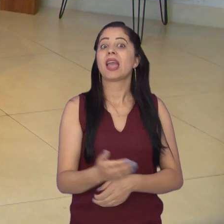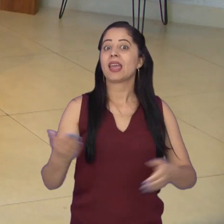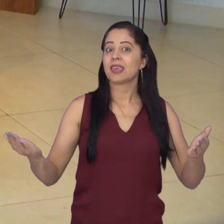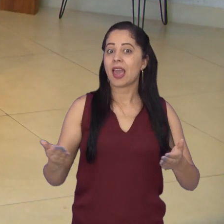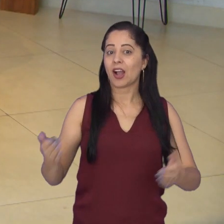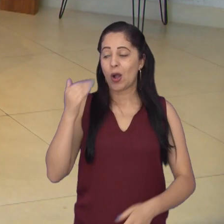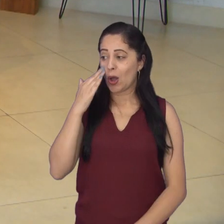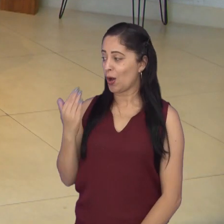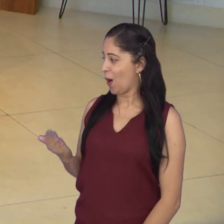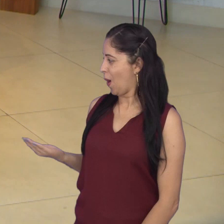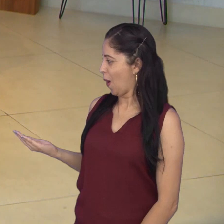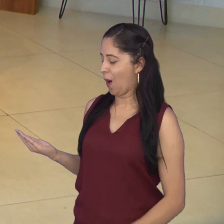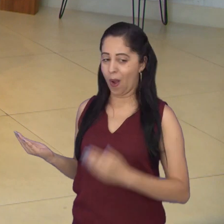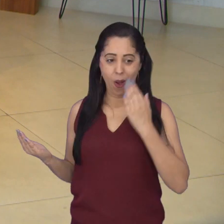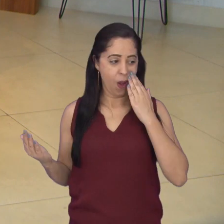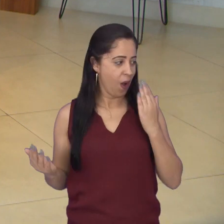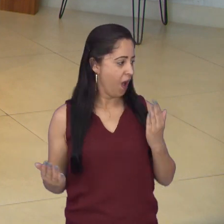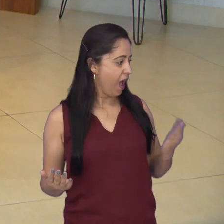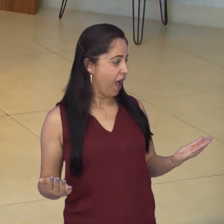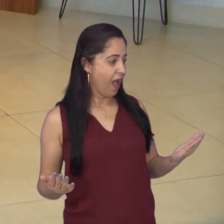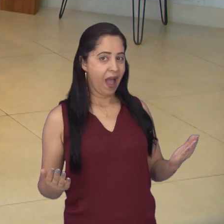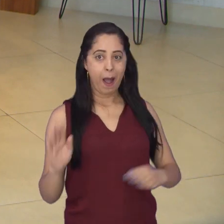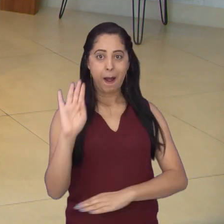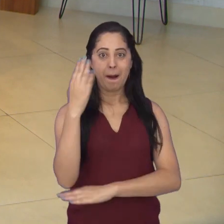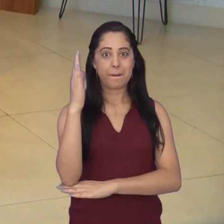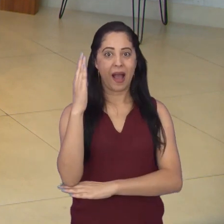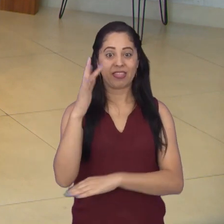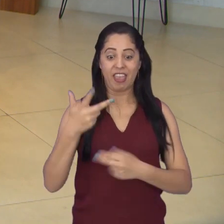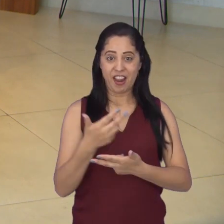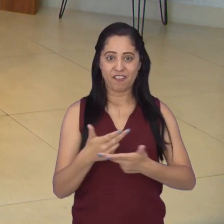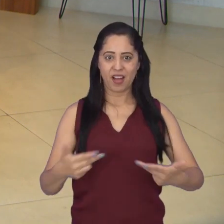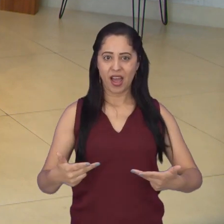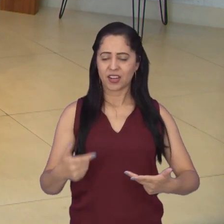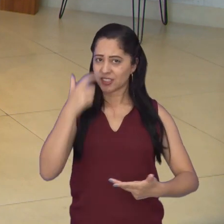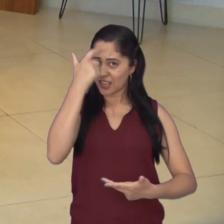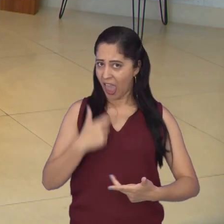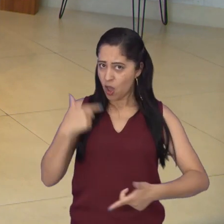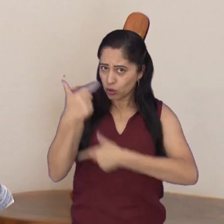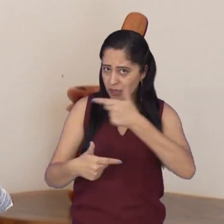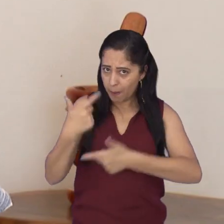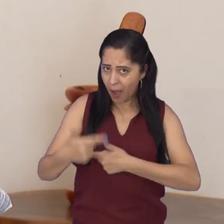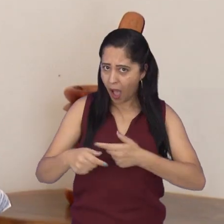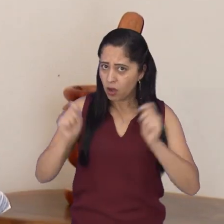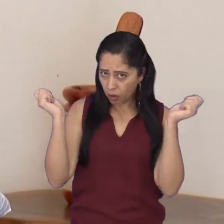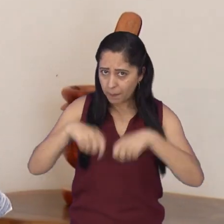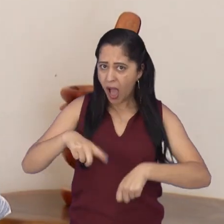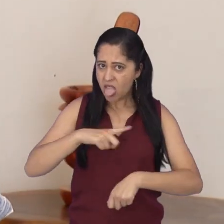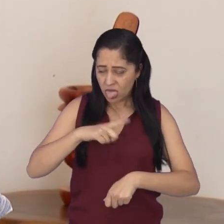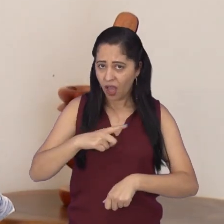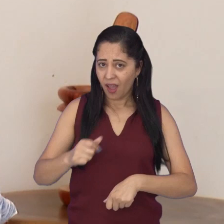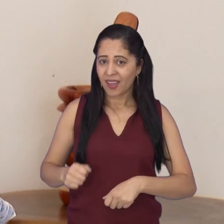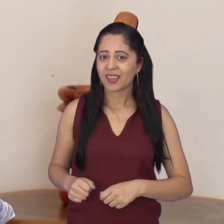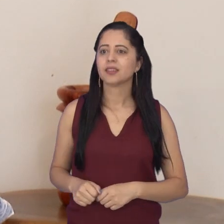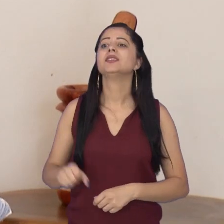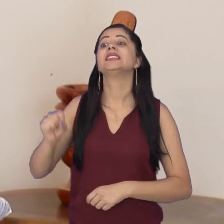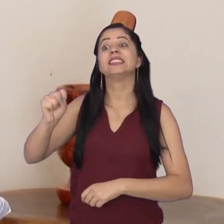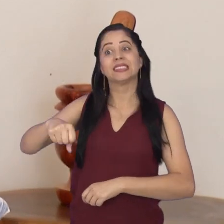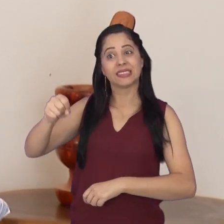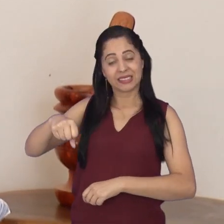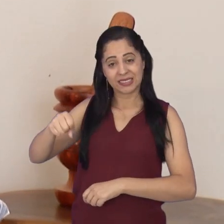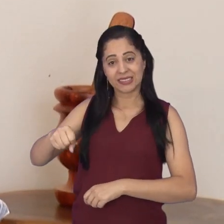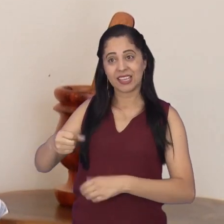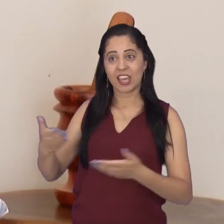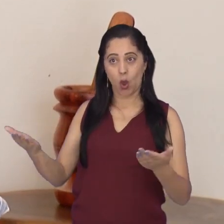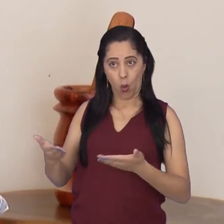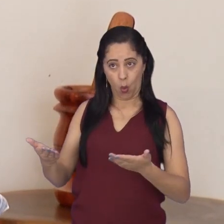muitas madeiras resgatadas, que isso é muito importante a gente falar. Sim. Tem trabalho para fazer aqui? Ou se tem. Olha só, Ou então. se tem. Hoje